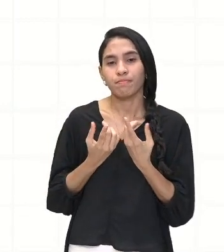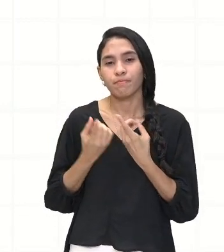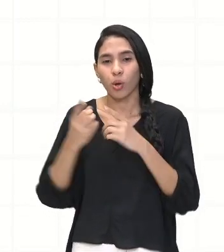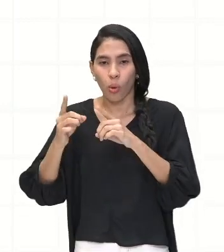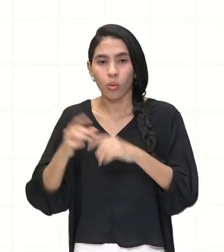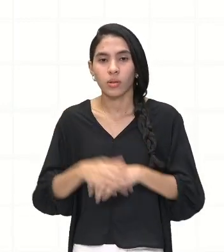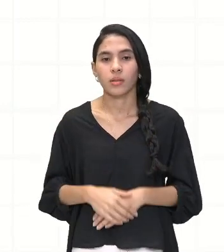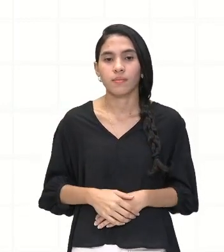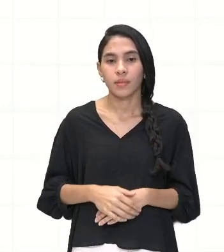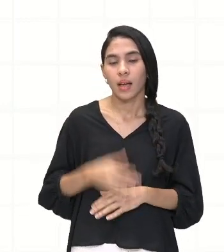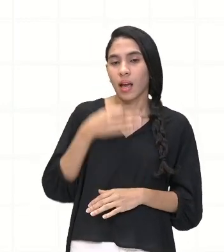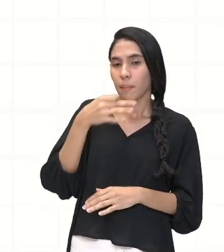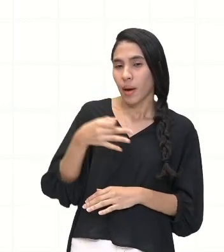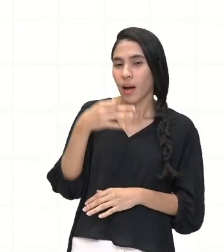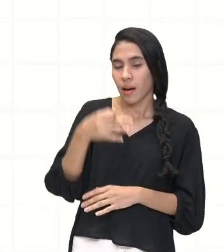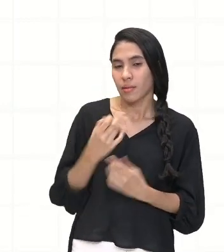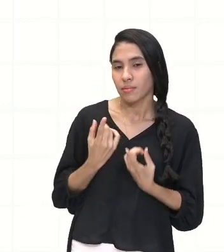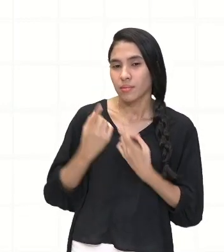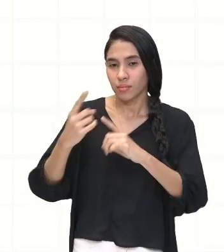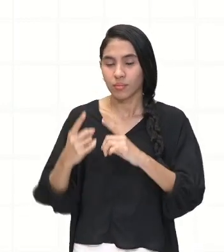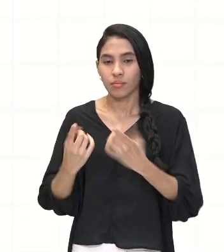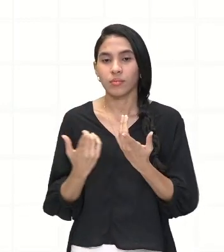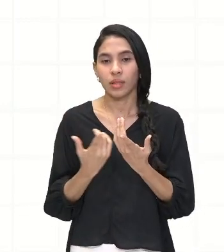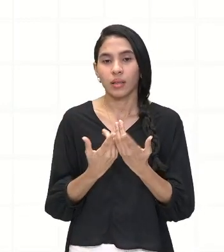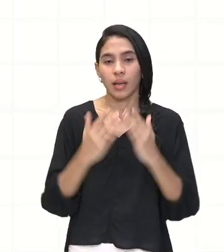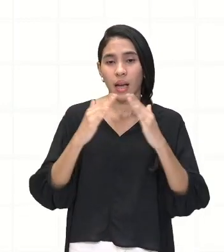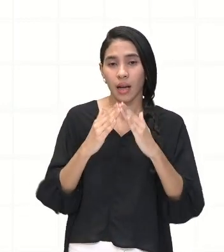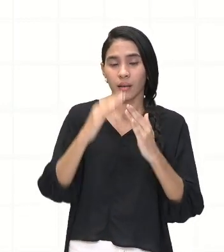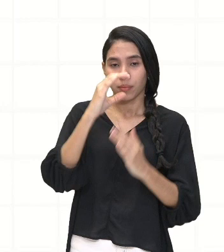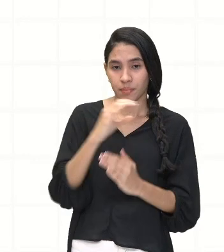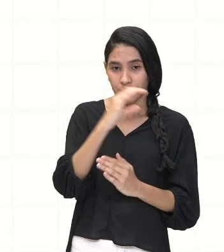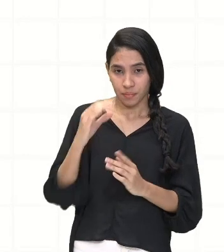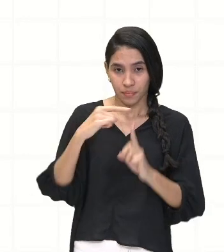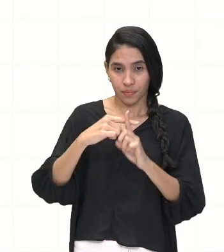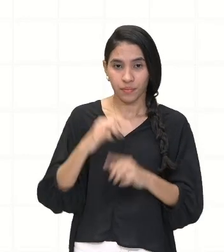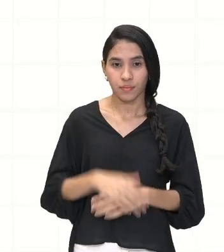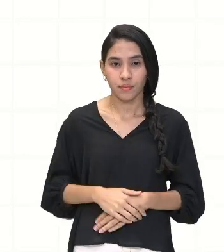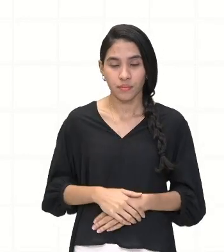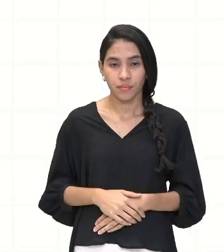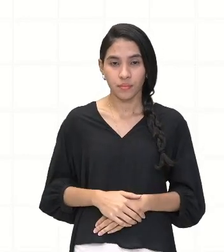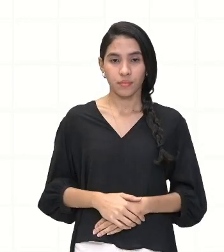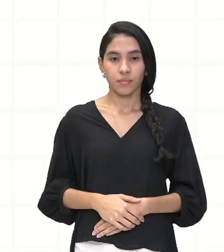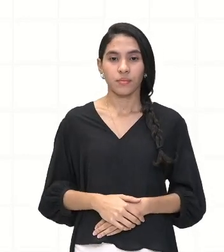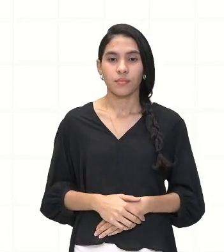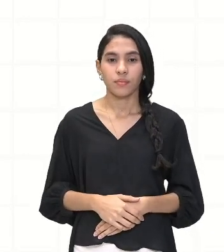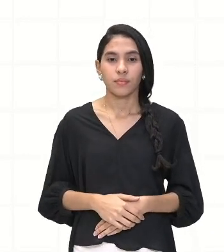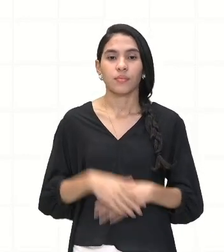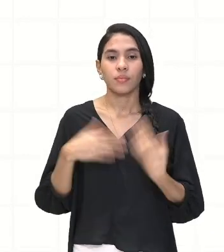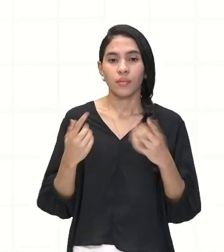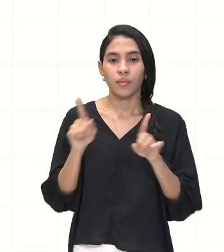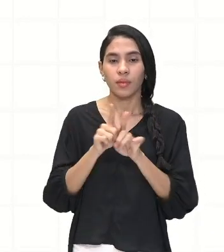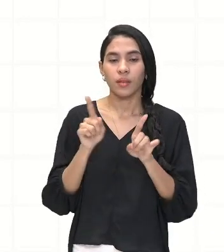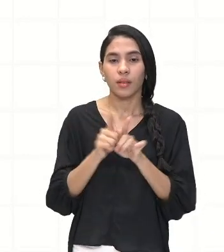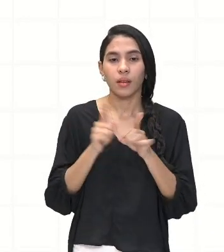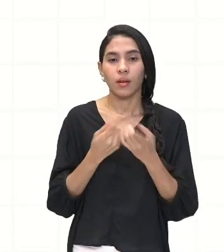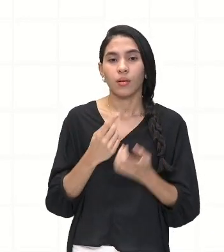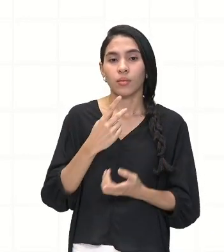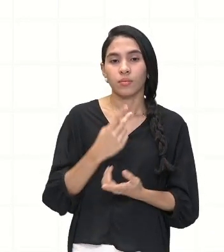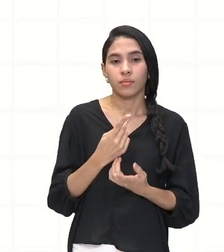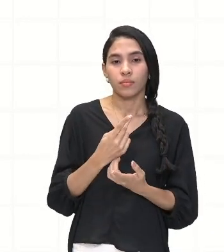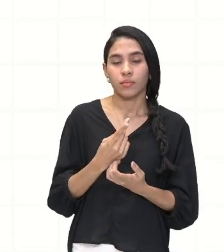essa veneração de imagens pela Igreja Católica. Então, a perseguição religiosa aos protestantes